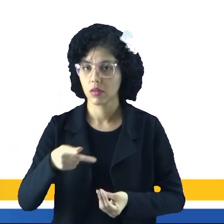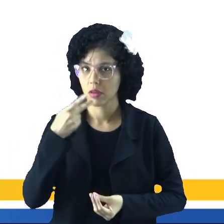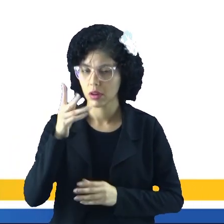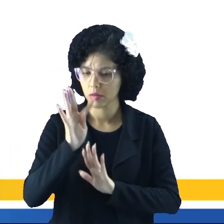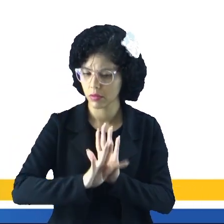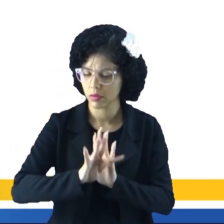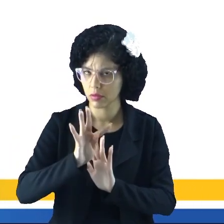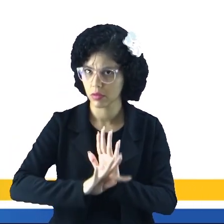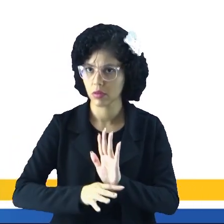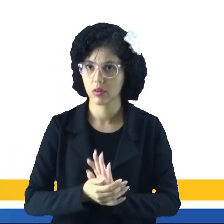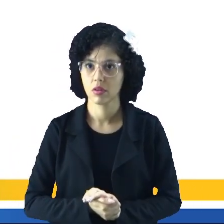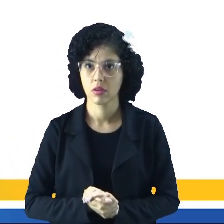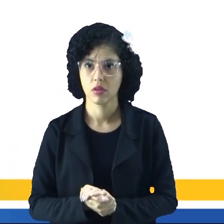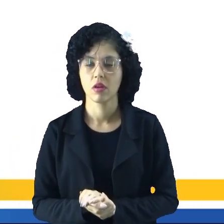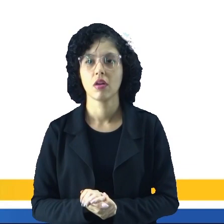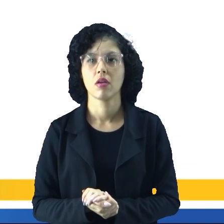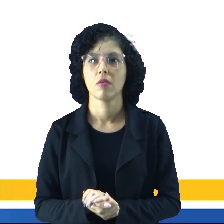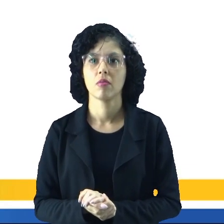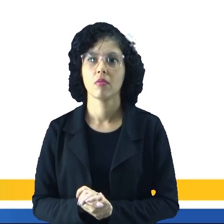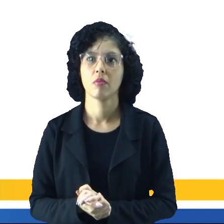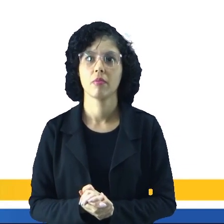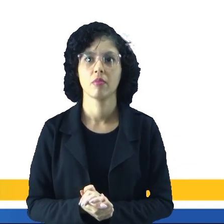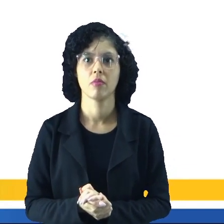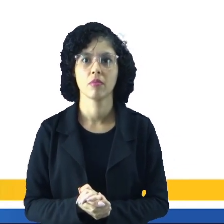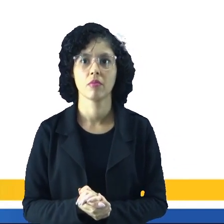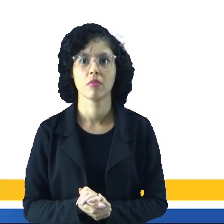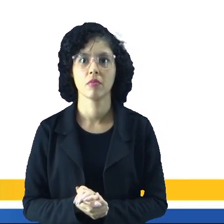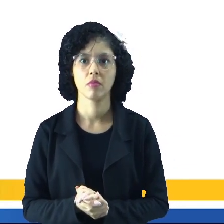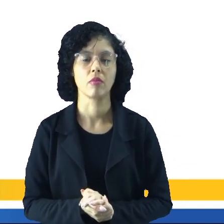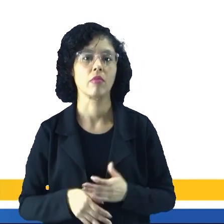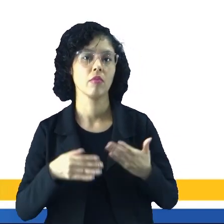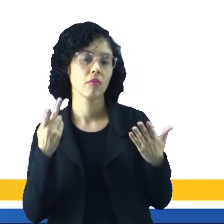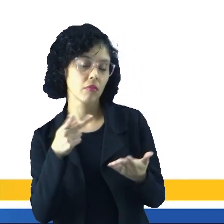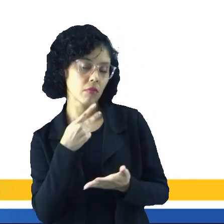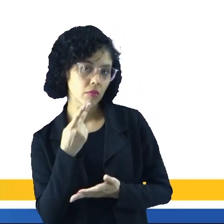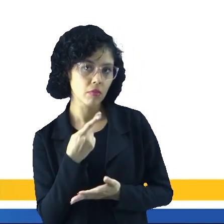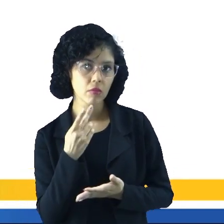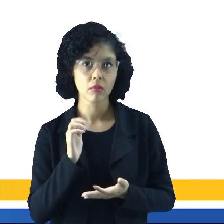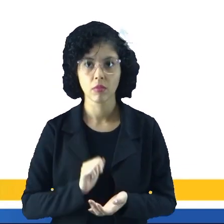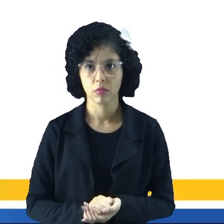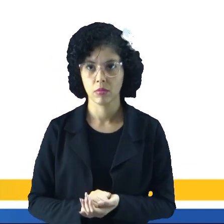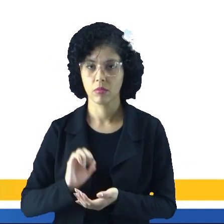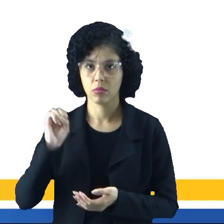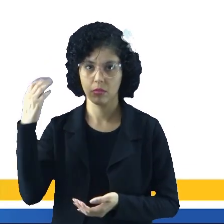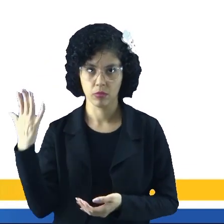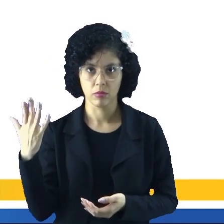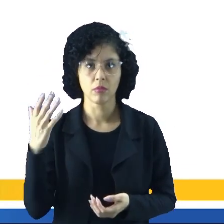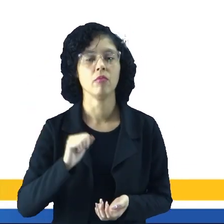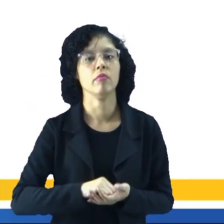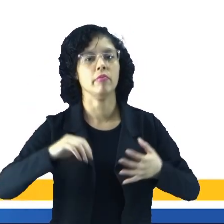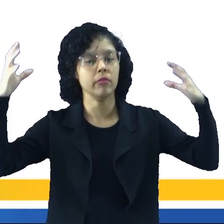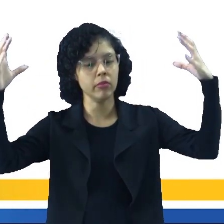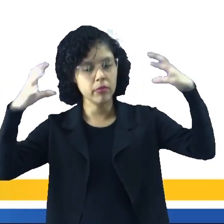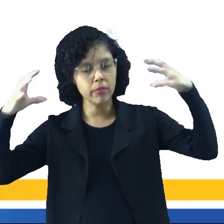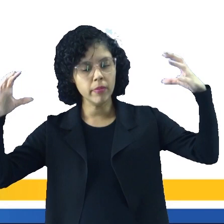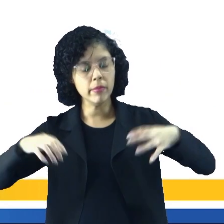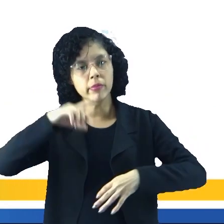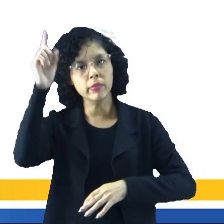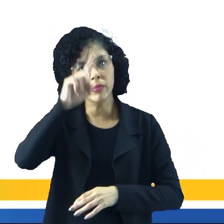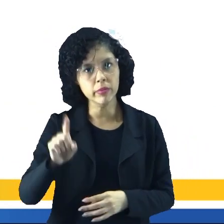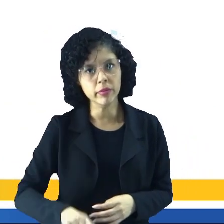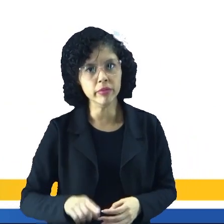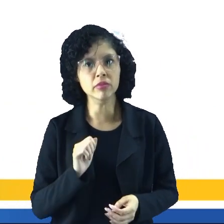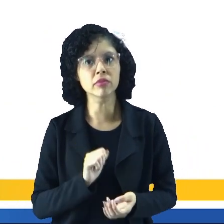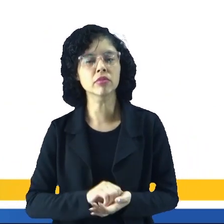no texto? Olha que interessante, né? Essa questão falou de um fenômeno que acontece, né, que são as tempestades, os